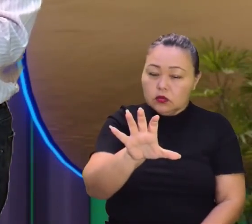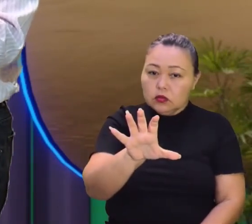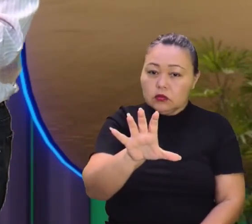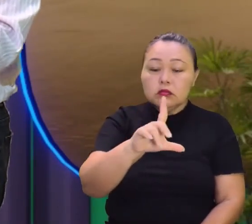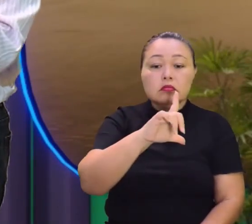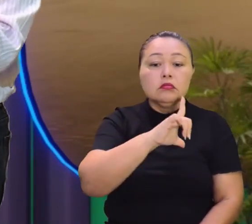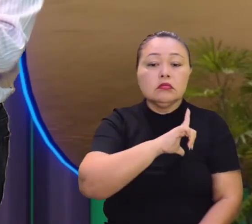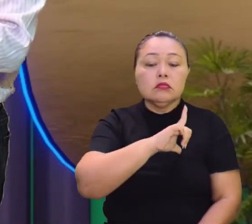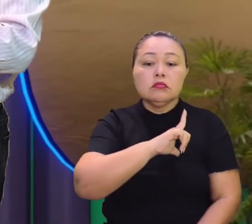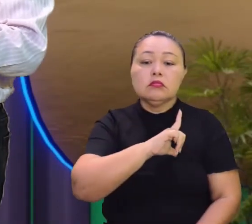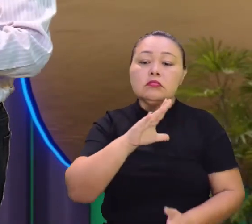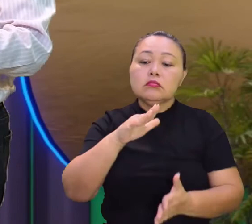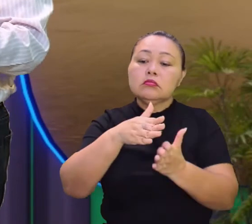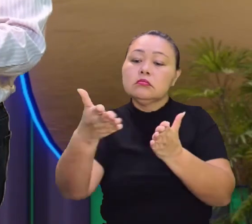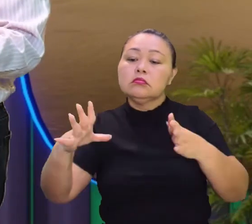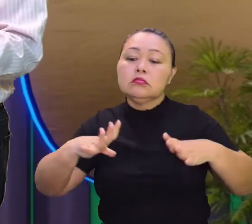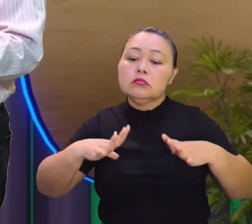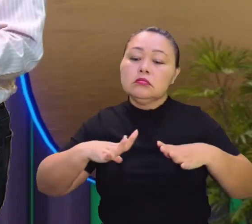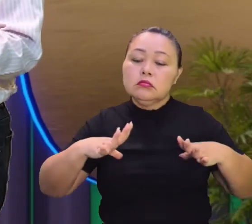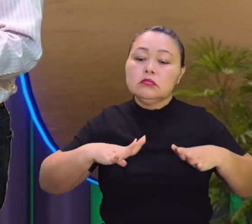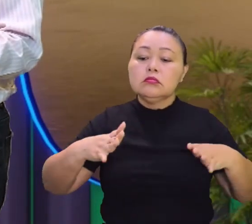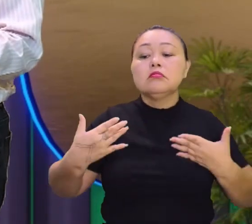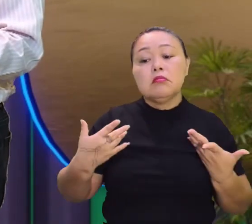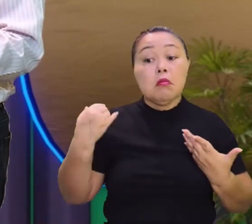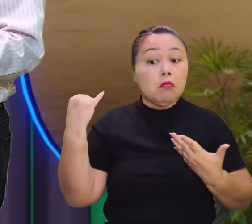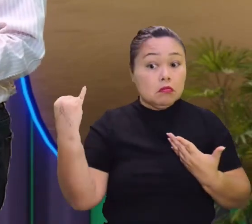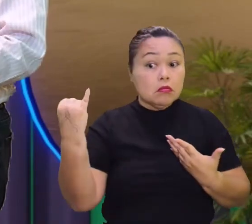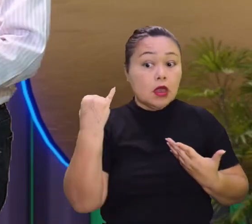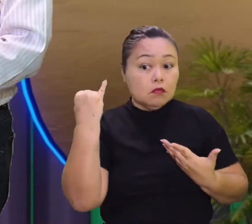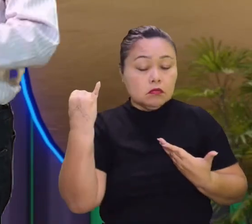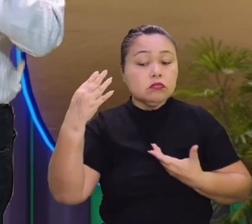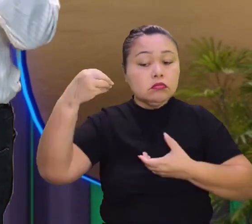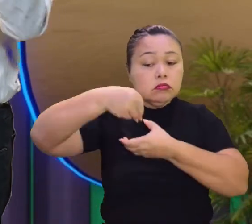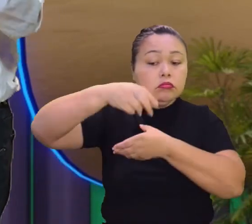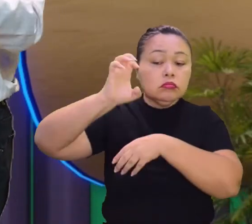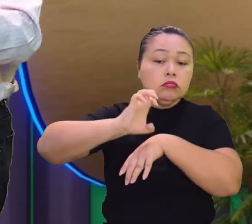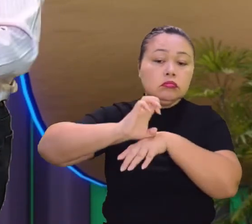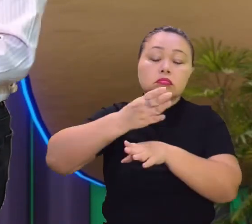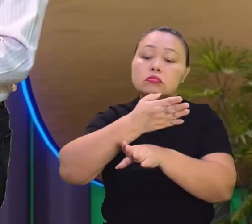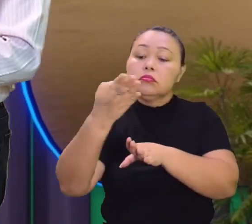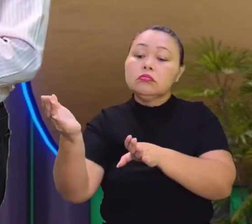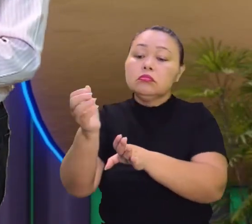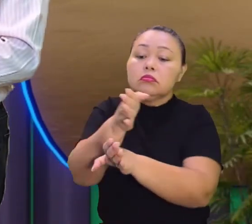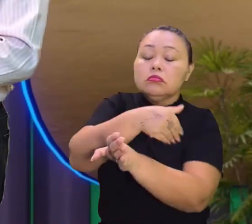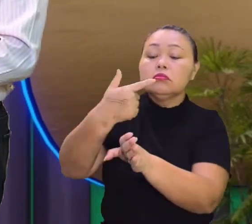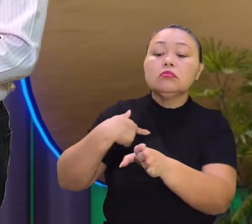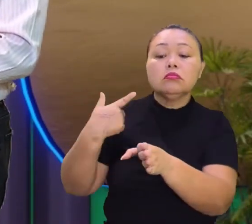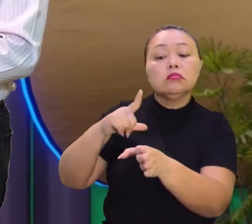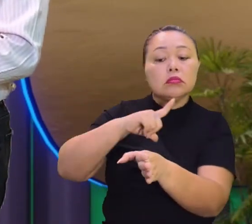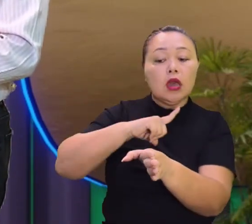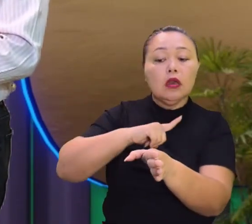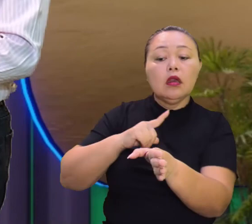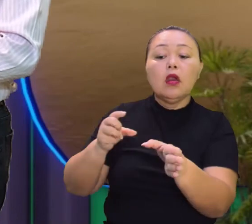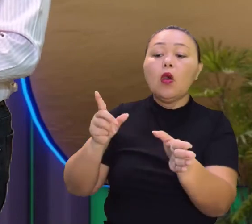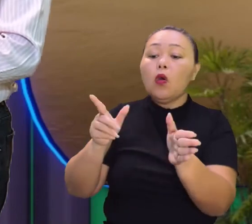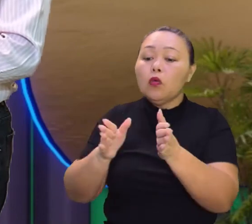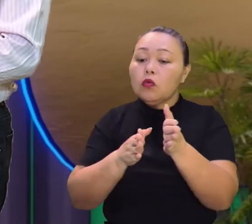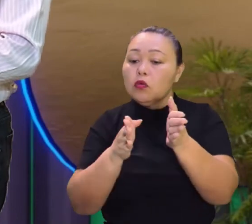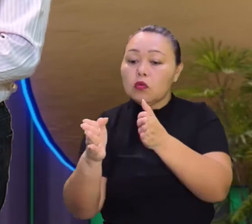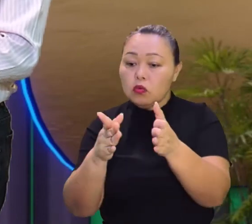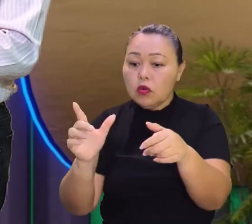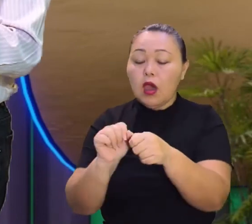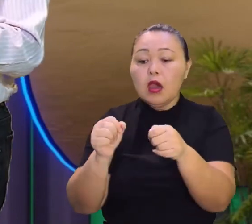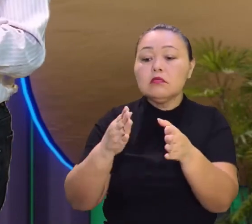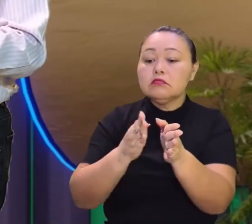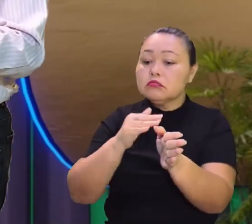ela abrange cidades importantes do estado e elas são banhadas por esse rio. Muito bem. Ok? Ok.